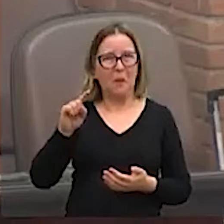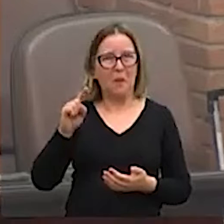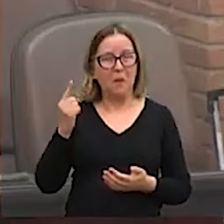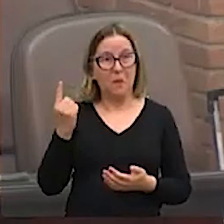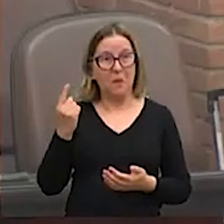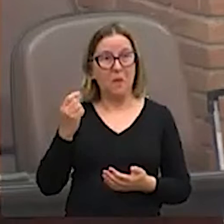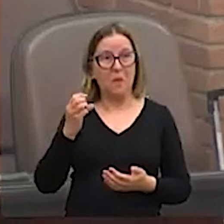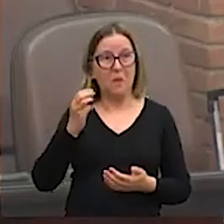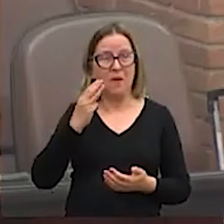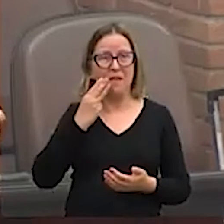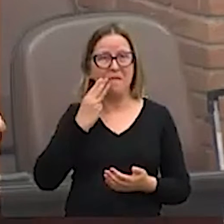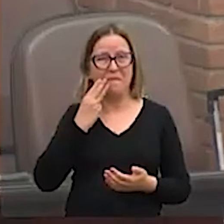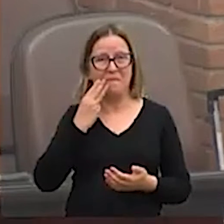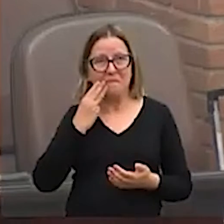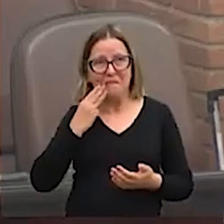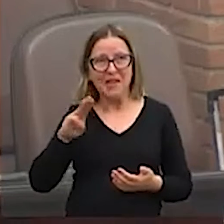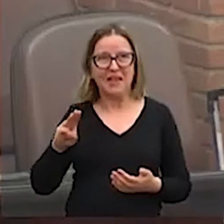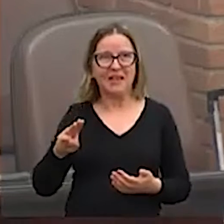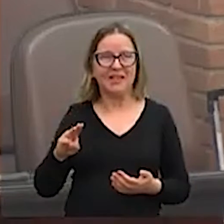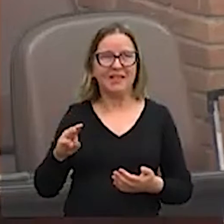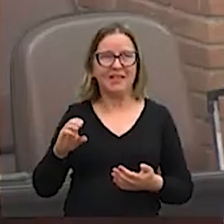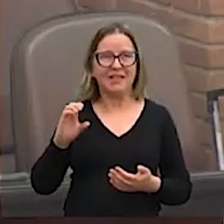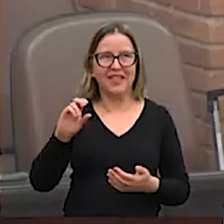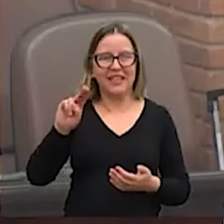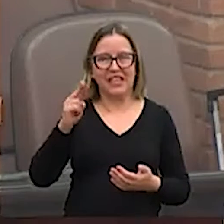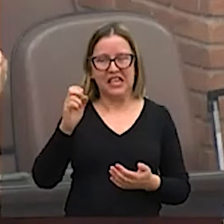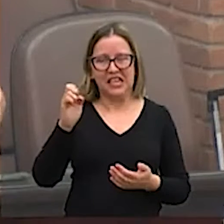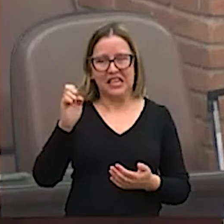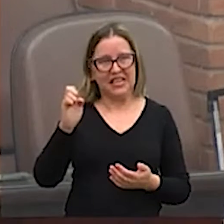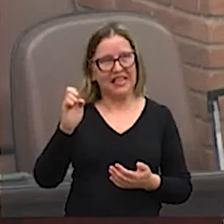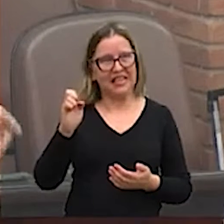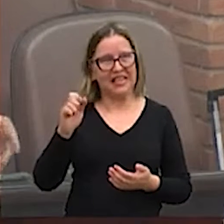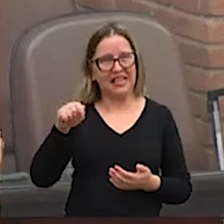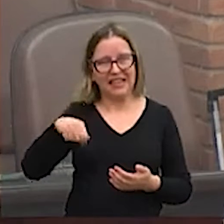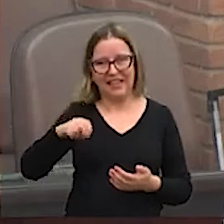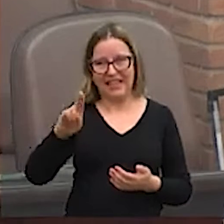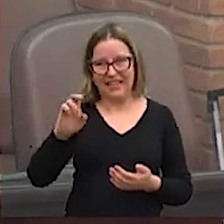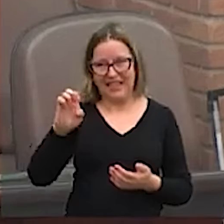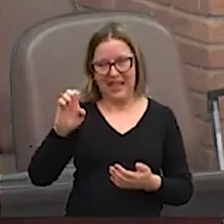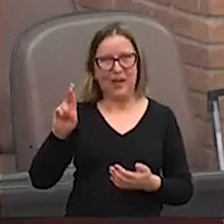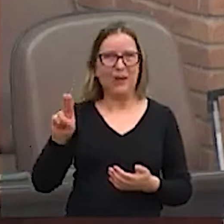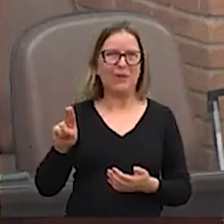dá 1 milhão de shekel. Aí o Senhor disse: espera um dia.